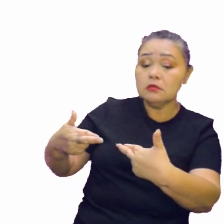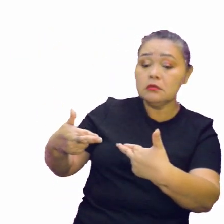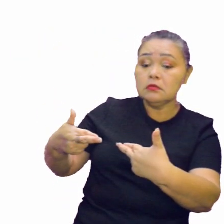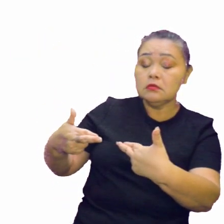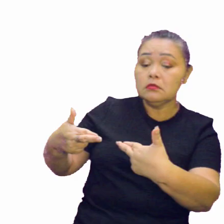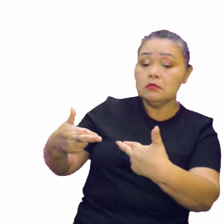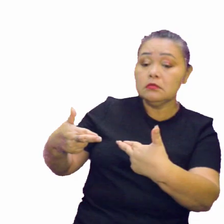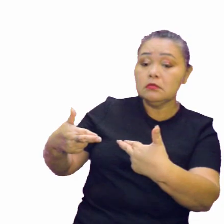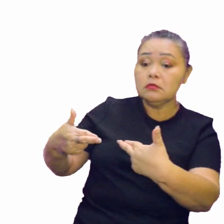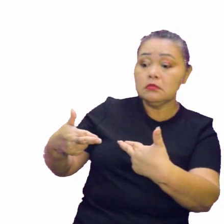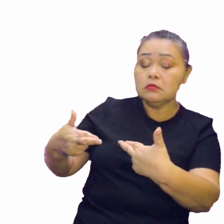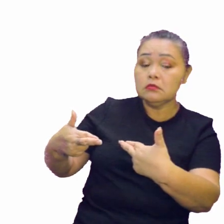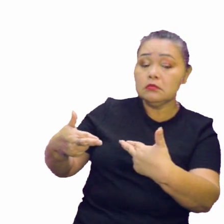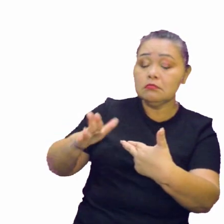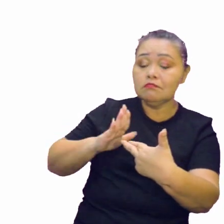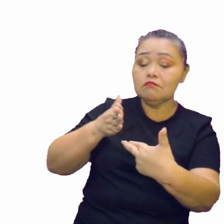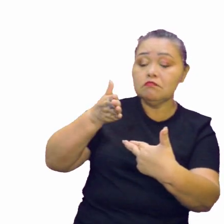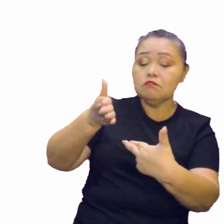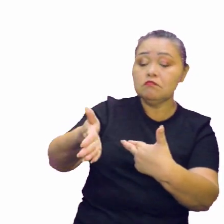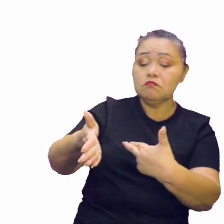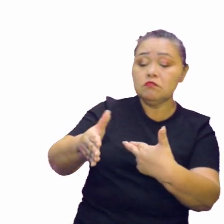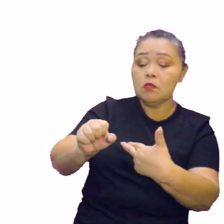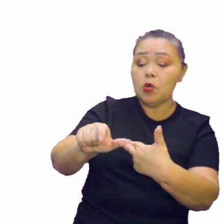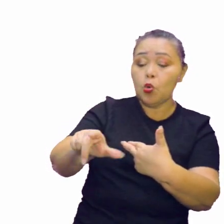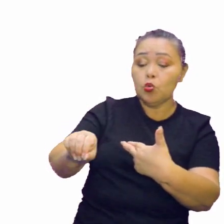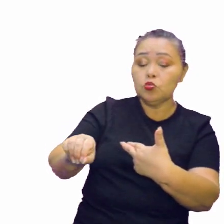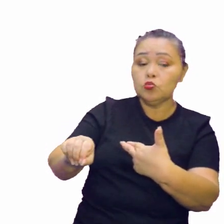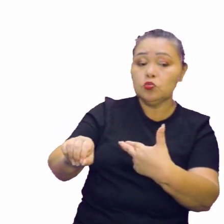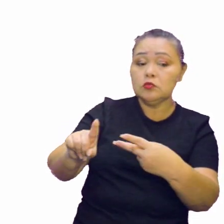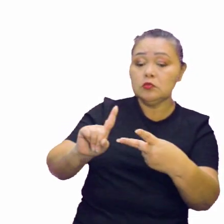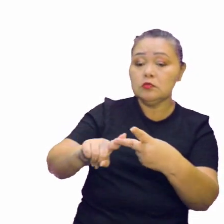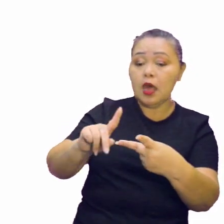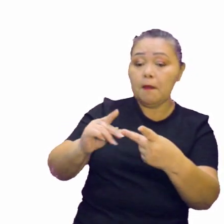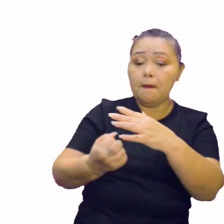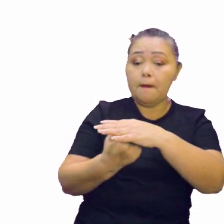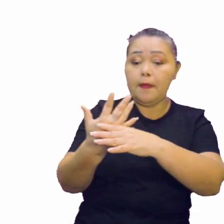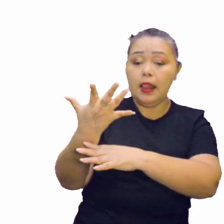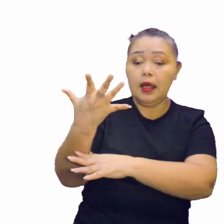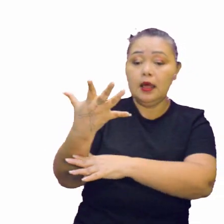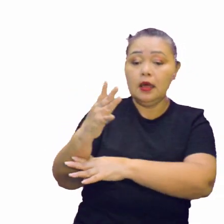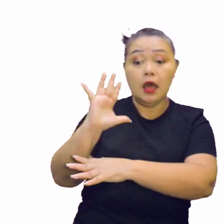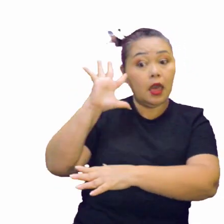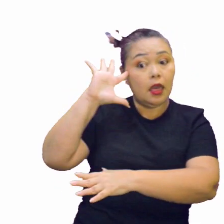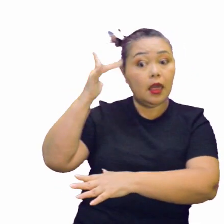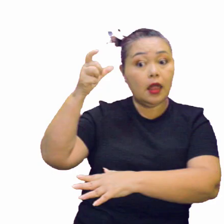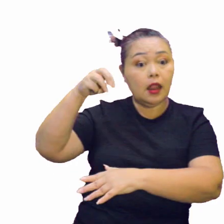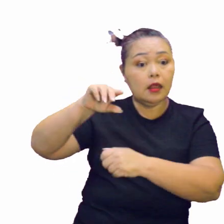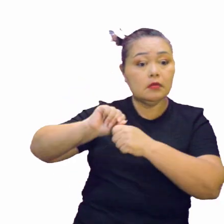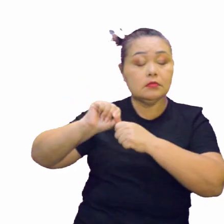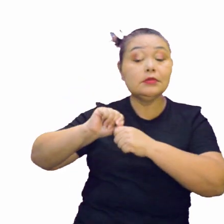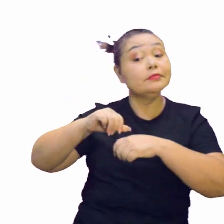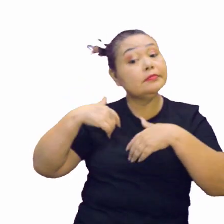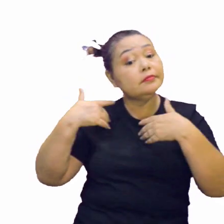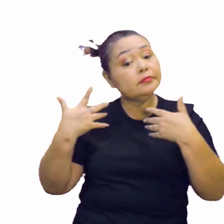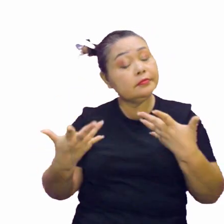interagir diretamente com solo, planta, clima e, claro, o